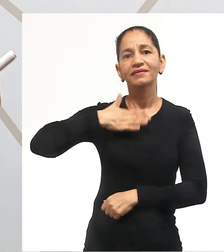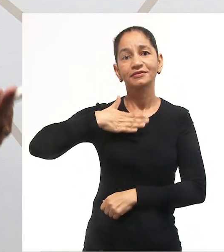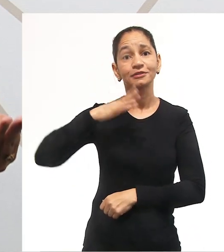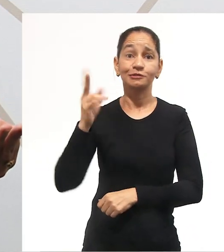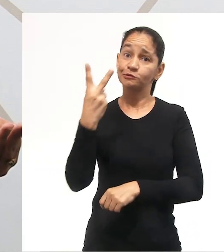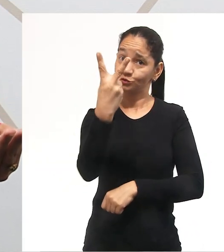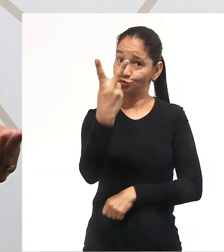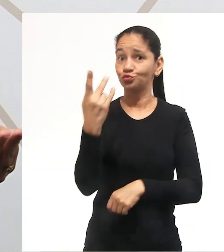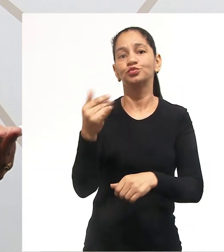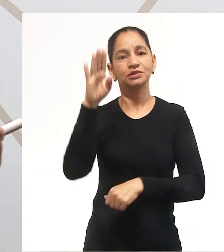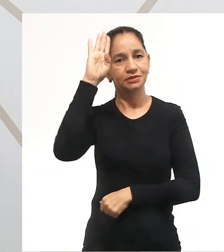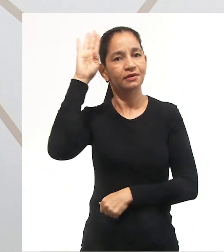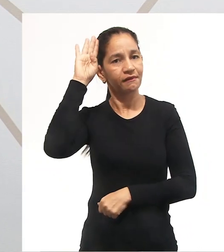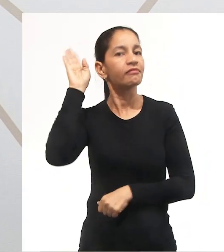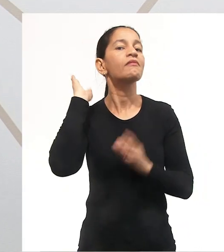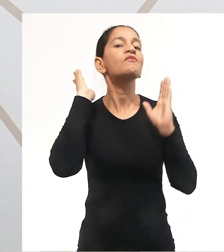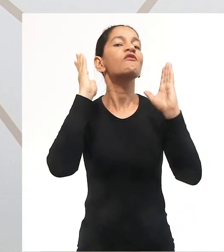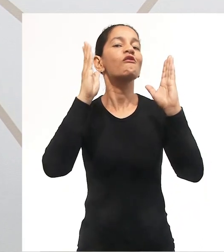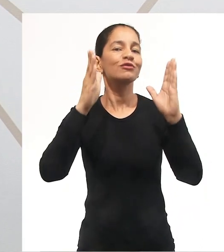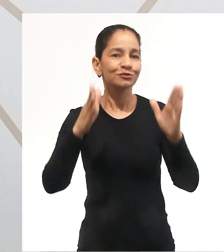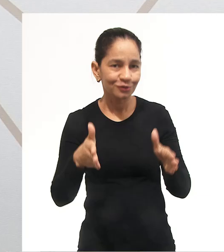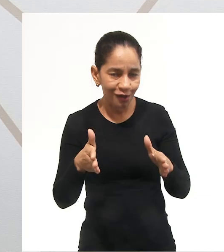qual vocês são acadêmicas,